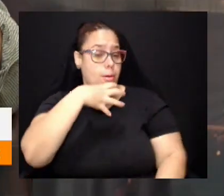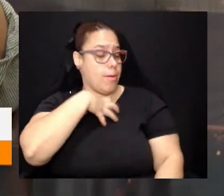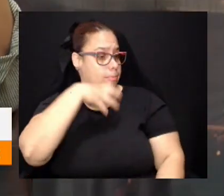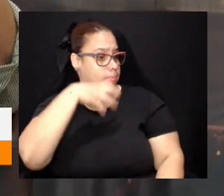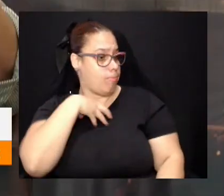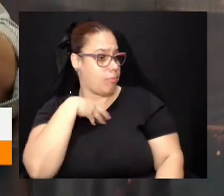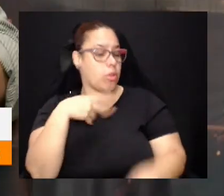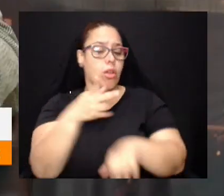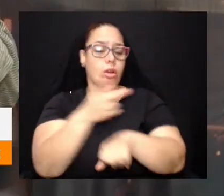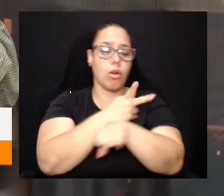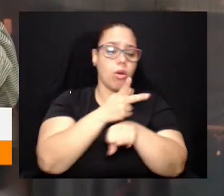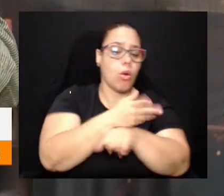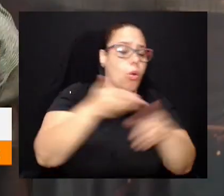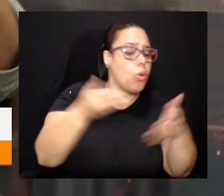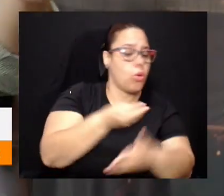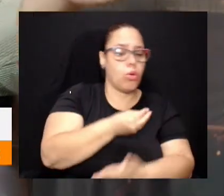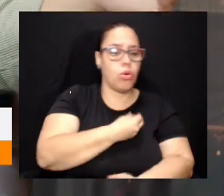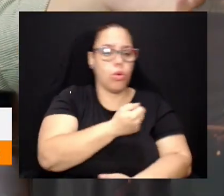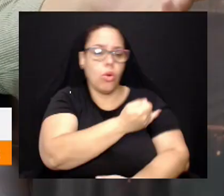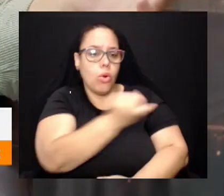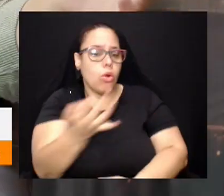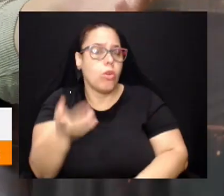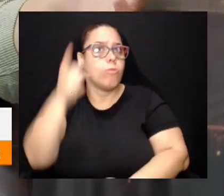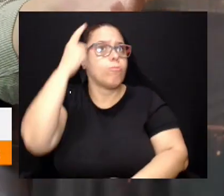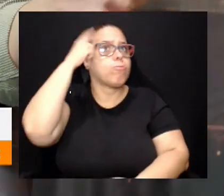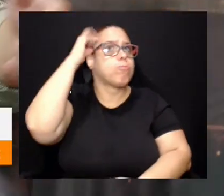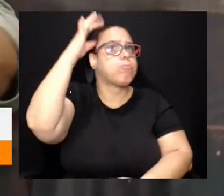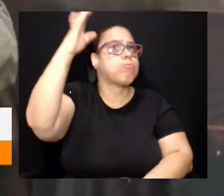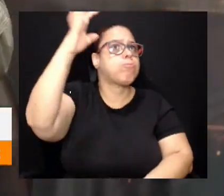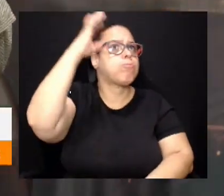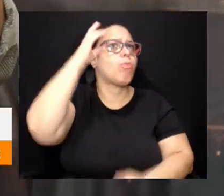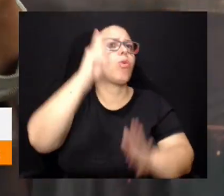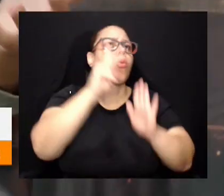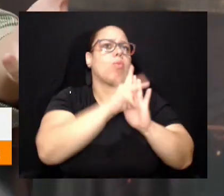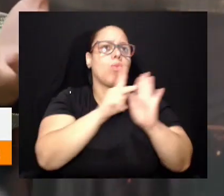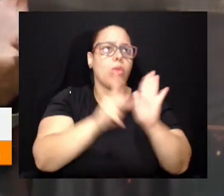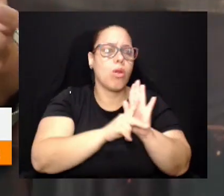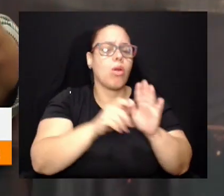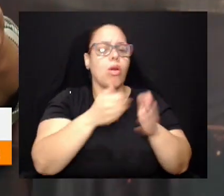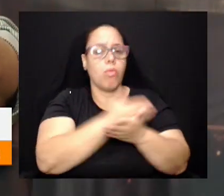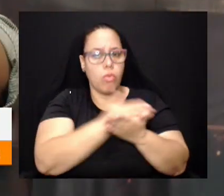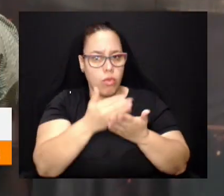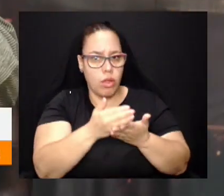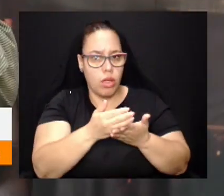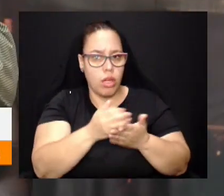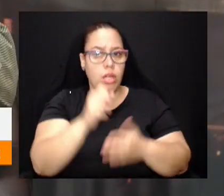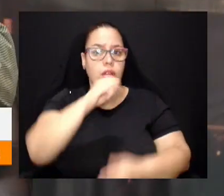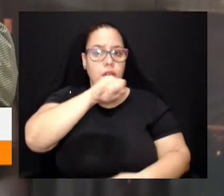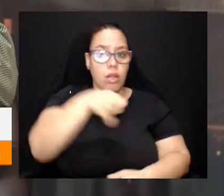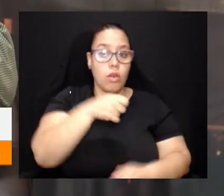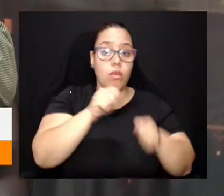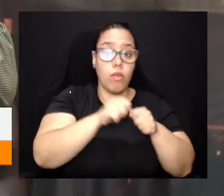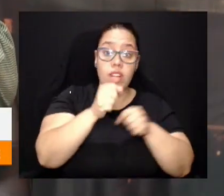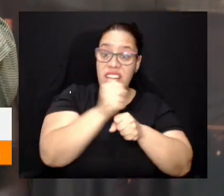da vida, quais são os seus planos, aproveitando que nós estamos em janeiro, né? O que nós Isso. vamos fazer esse ano, quais são